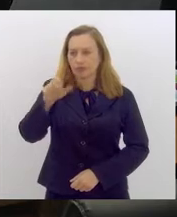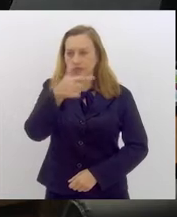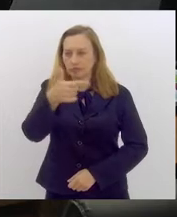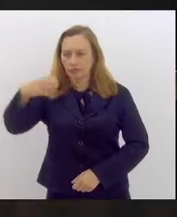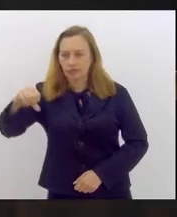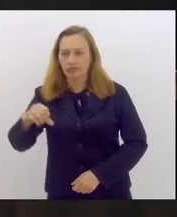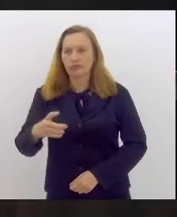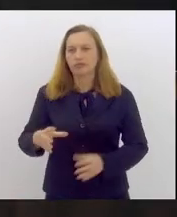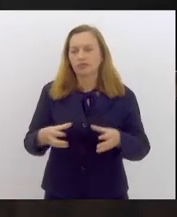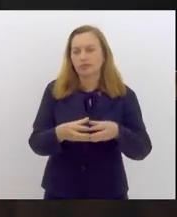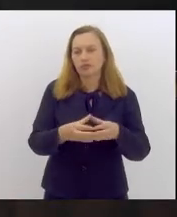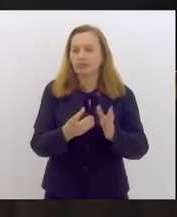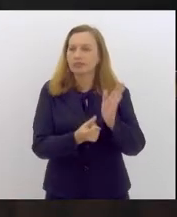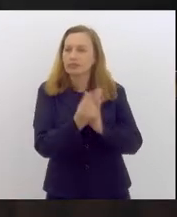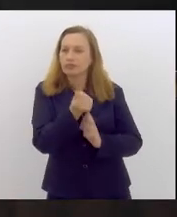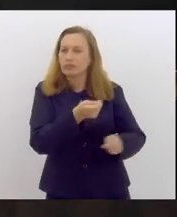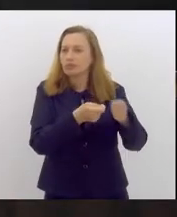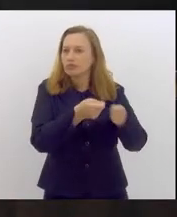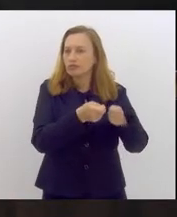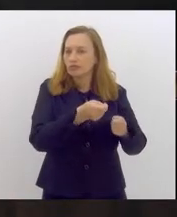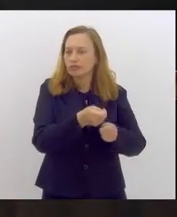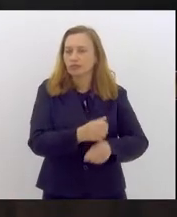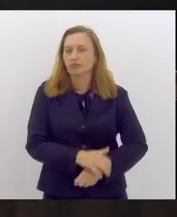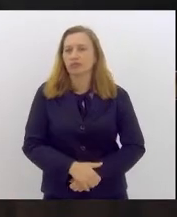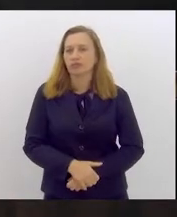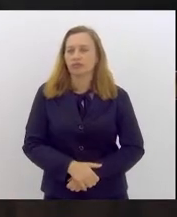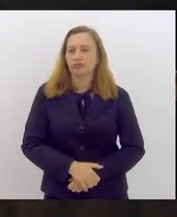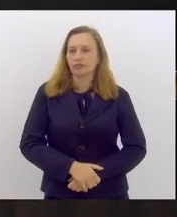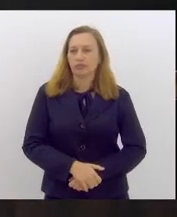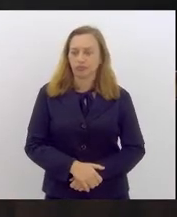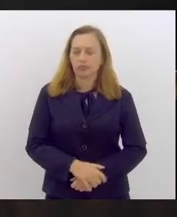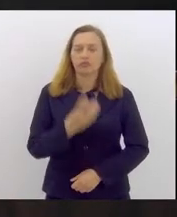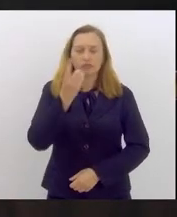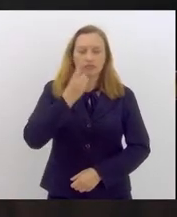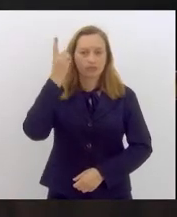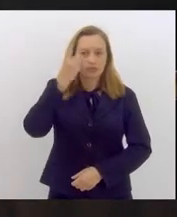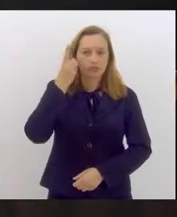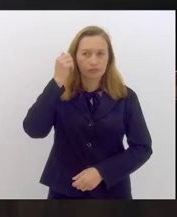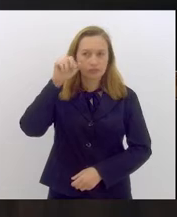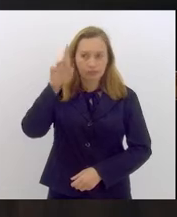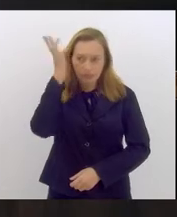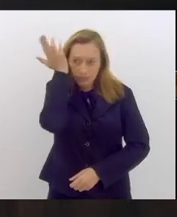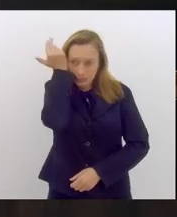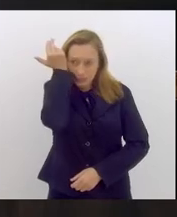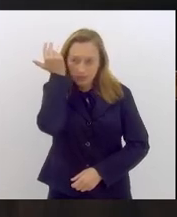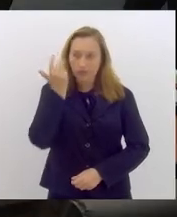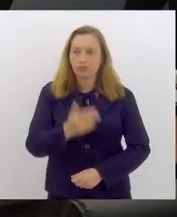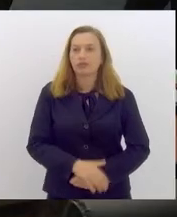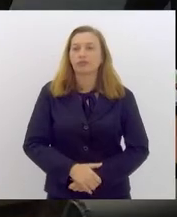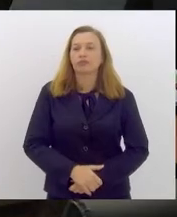Comissão de Orçamento, Finanças, Fiscalização Financeira e Controle, deputado Eliomar Coelho.